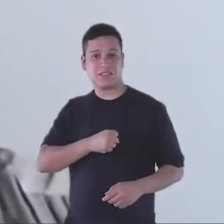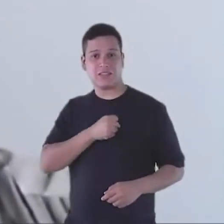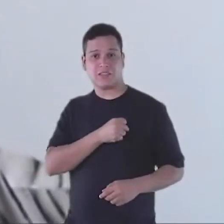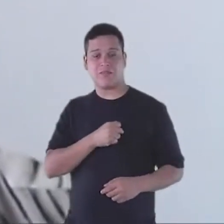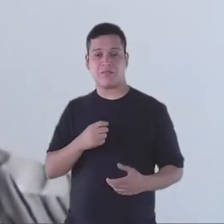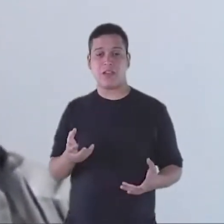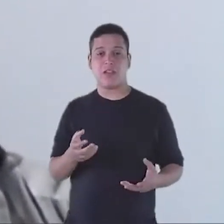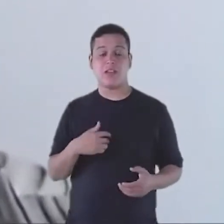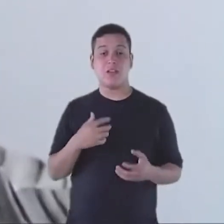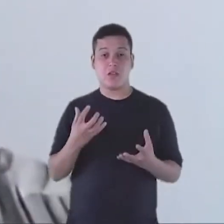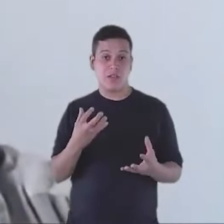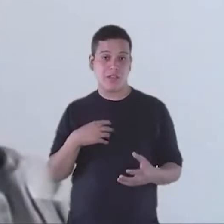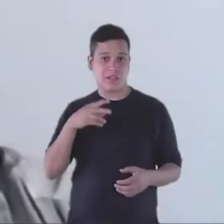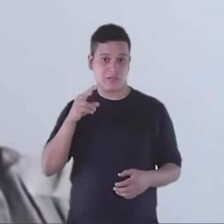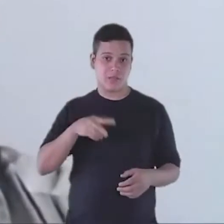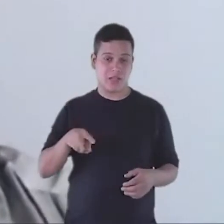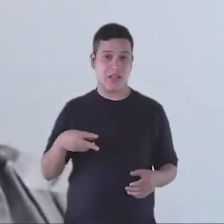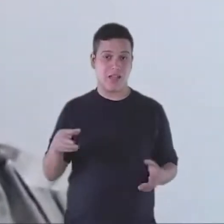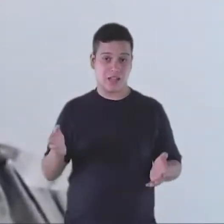poema da minha mãe.